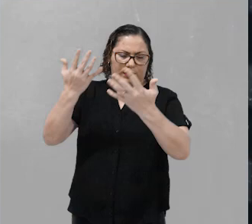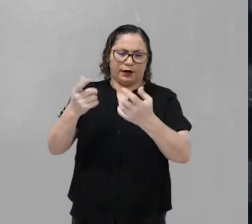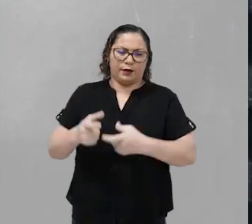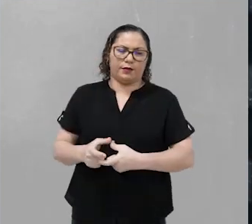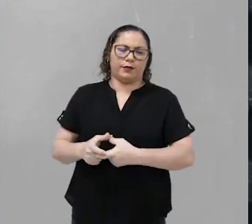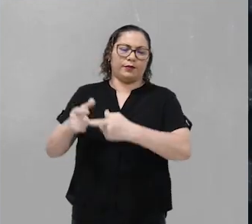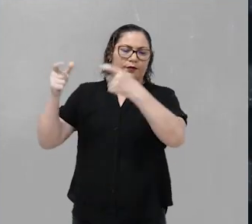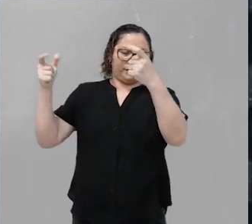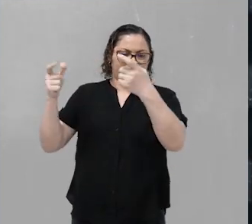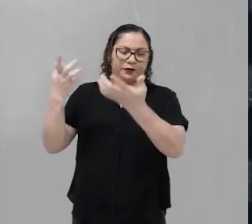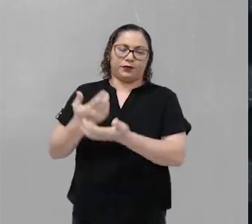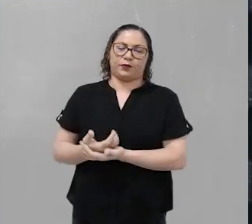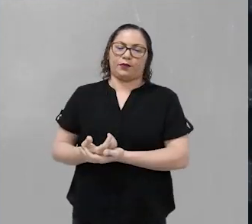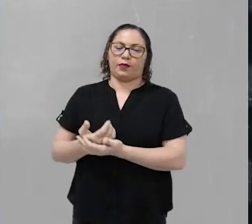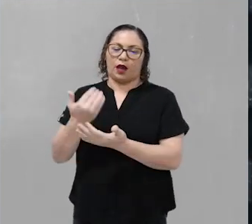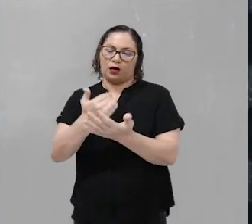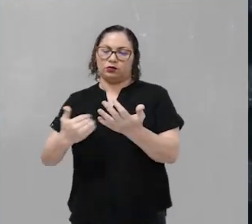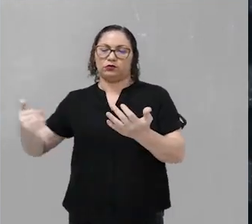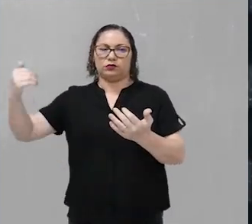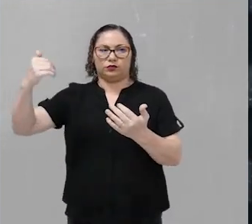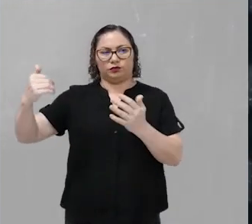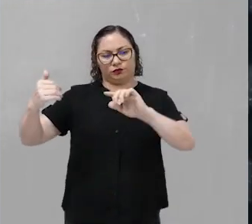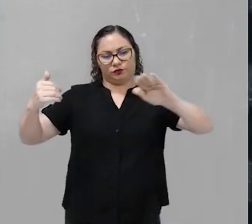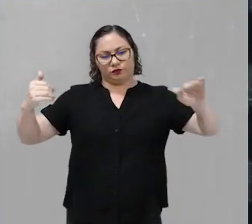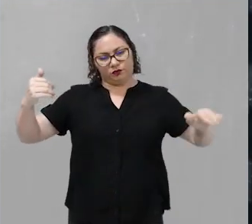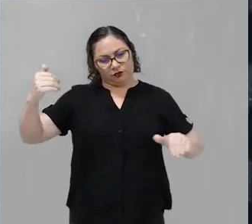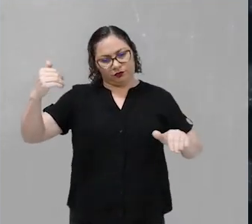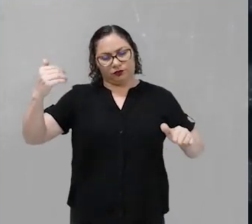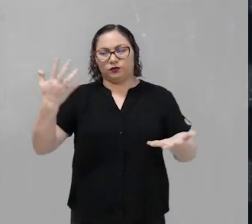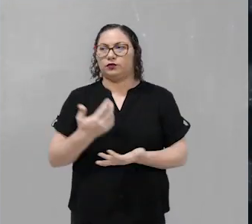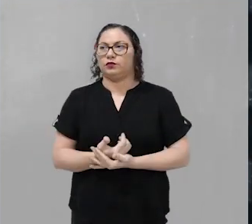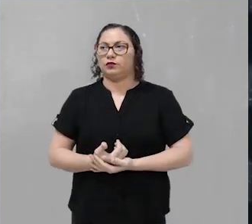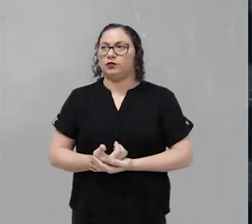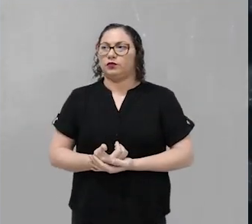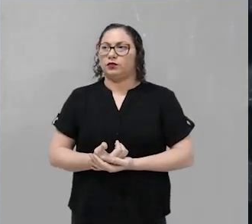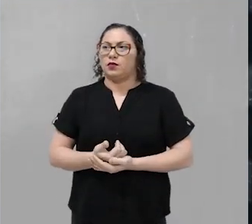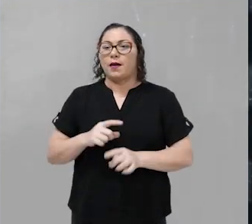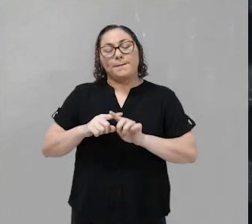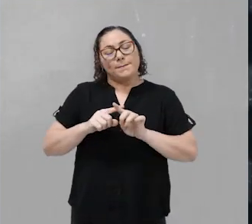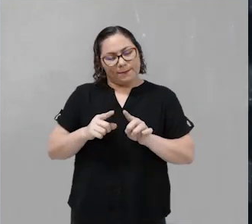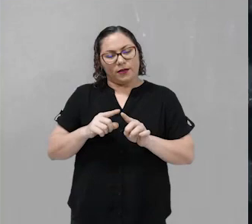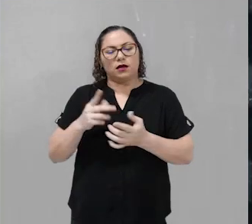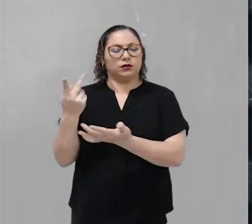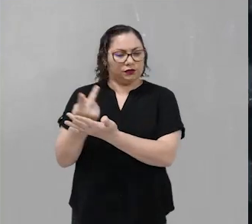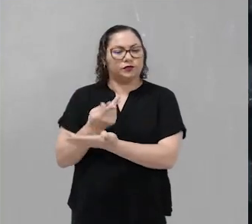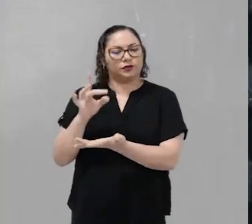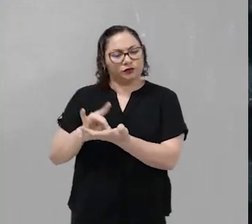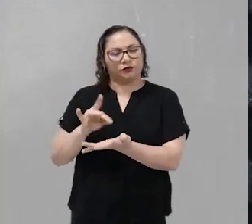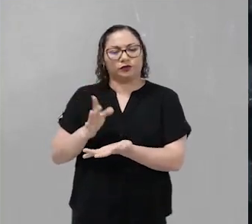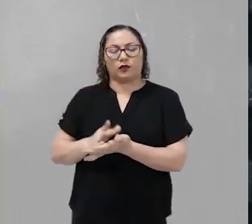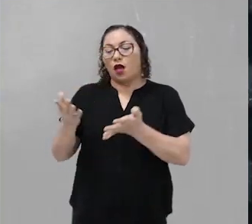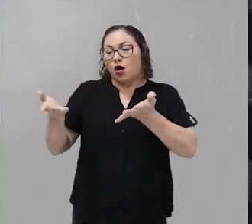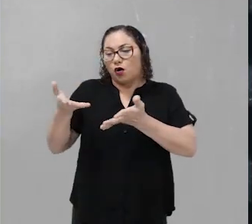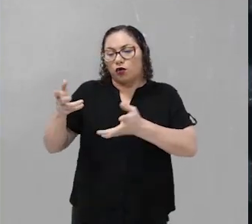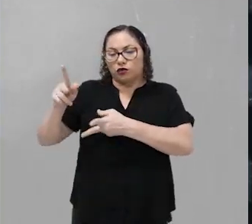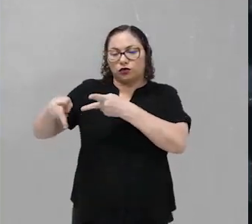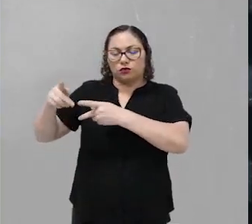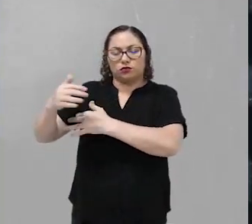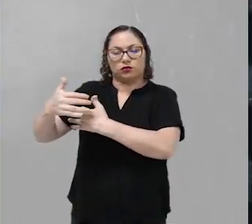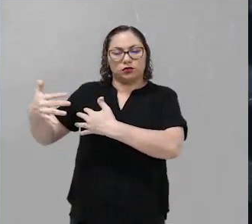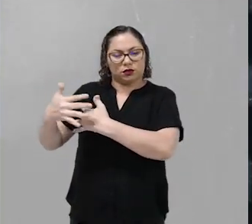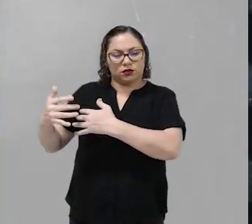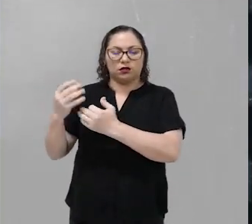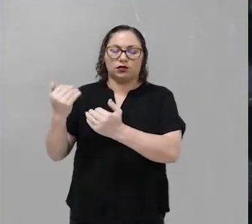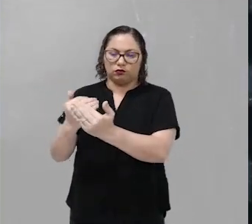crescimento industrial, superasse no Brasil a população da zona rural. Mas aconteceu. Hoje a população das cidades,